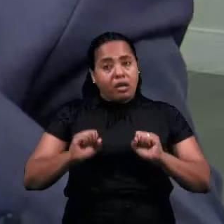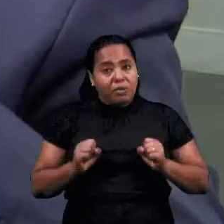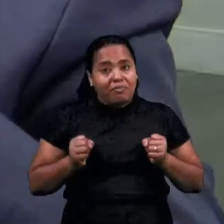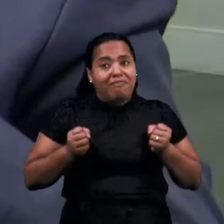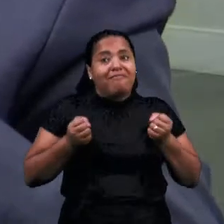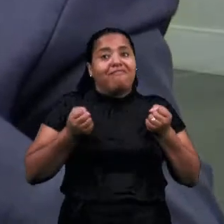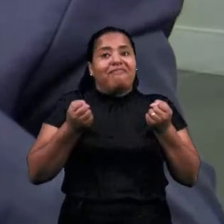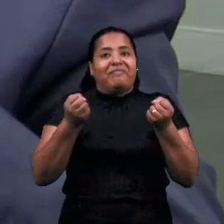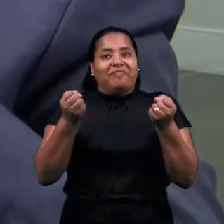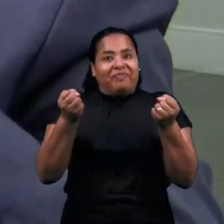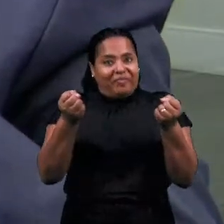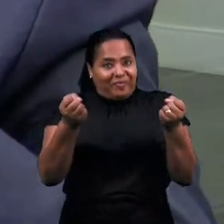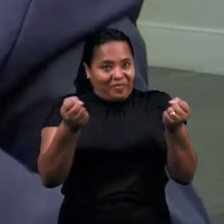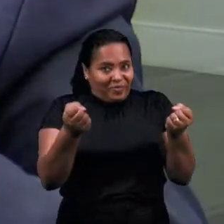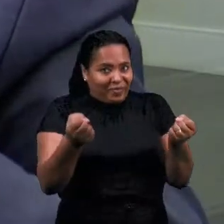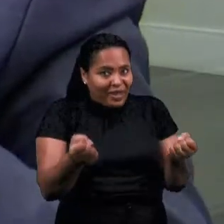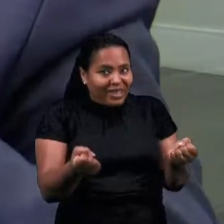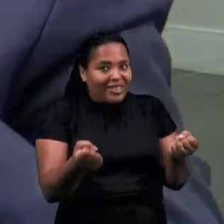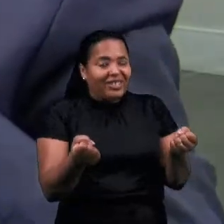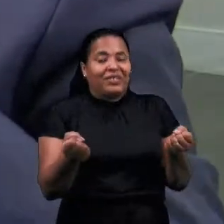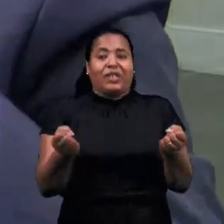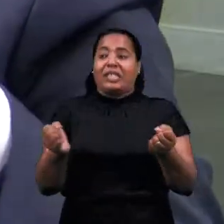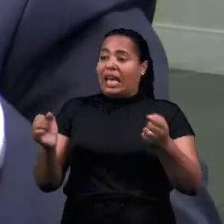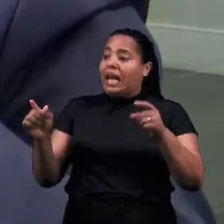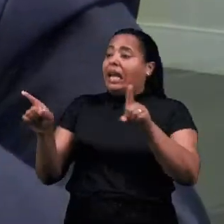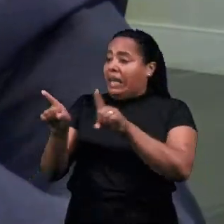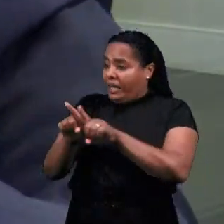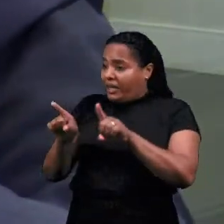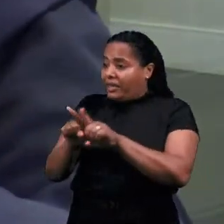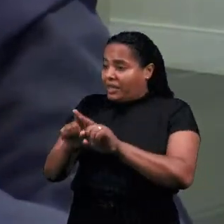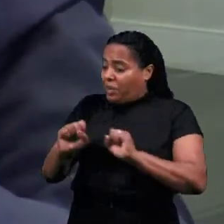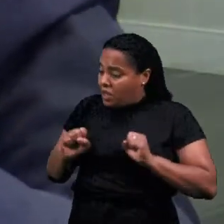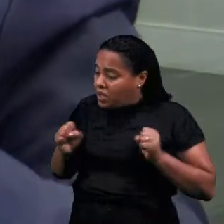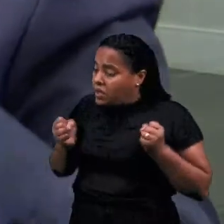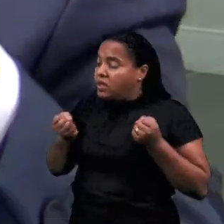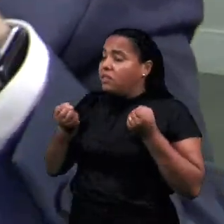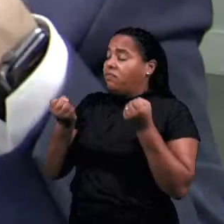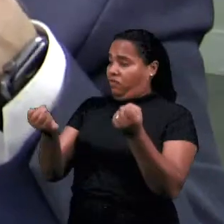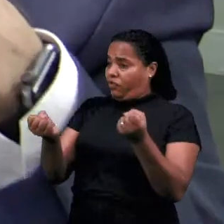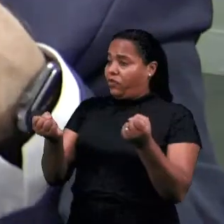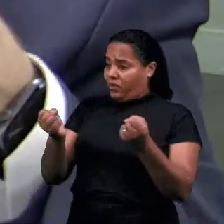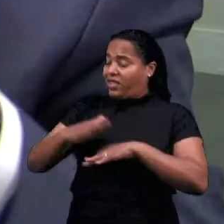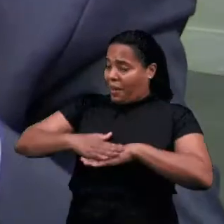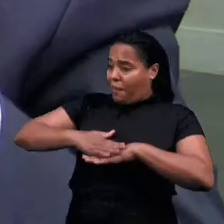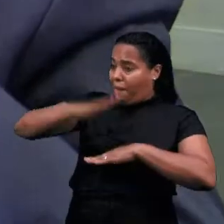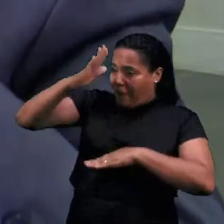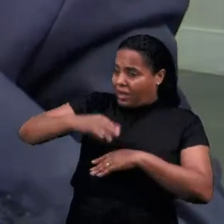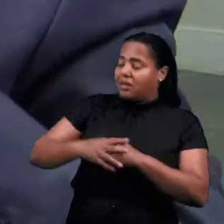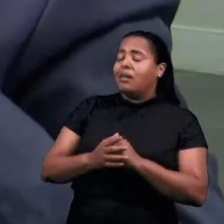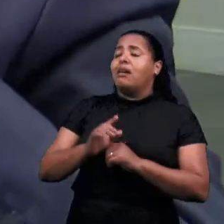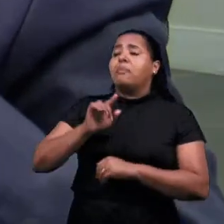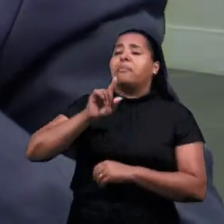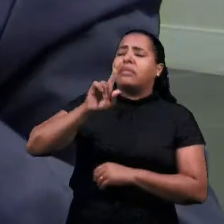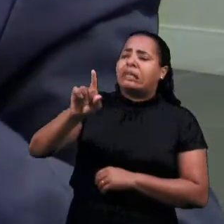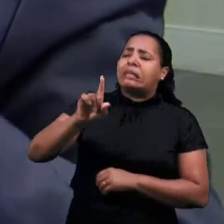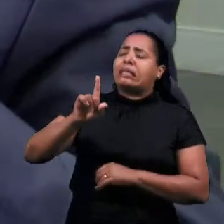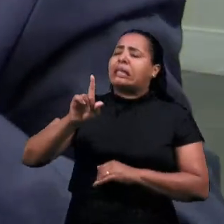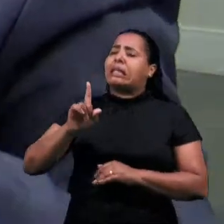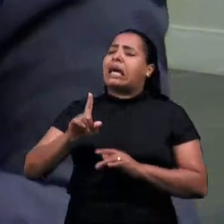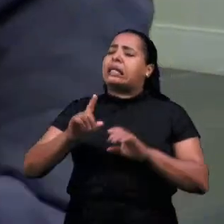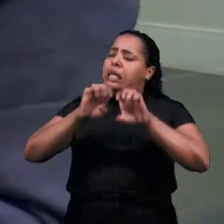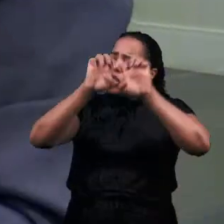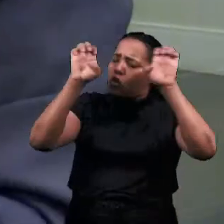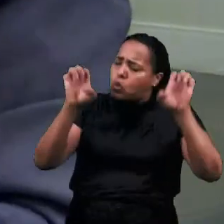e se dedicar. Sempre tem que se dedicar muito, né? Mas lá, como você tem menos